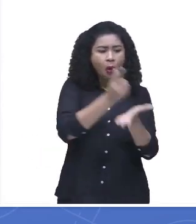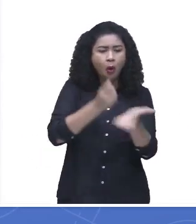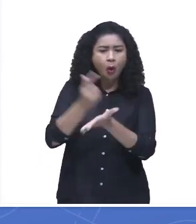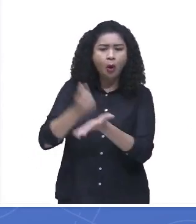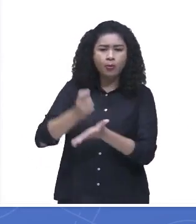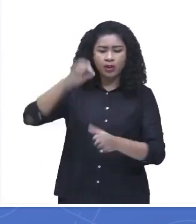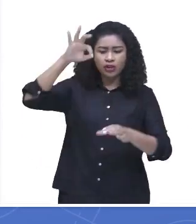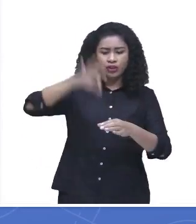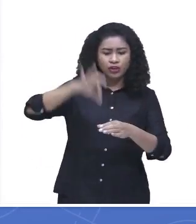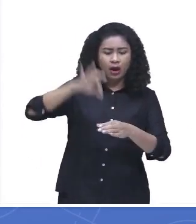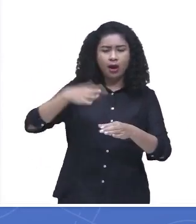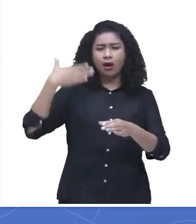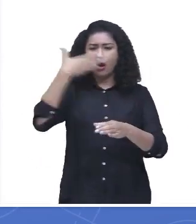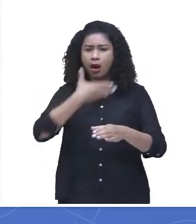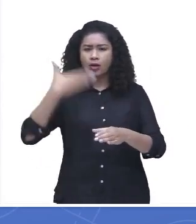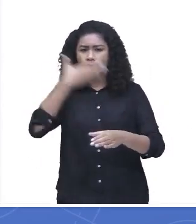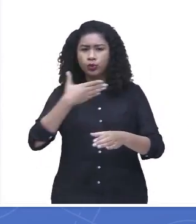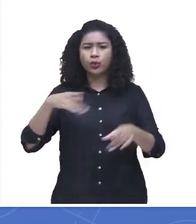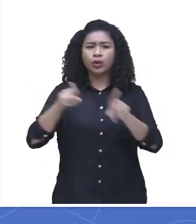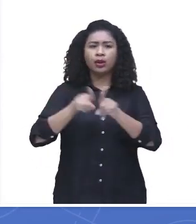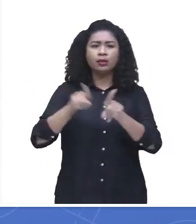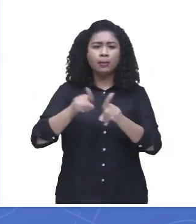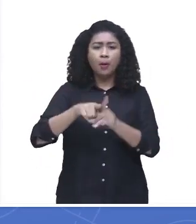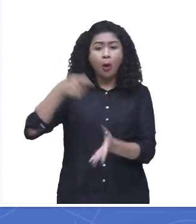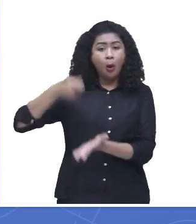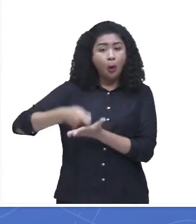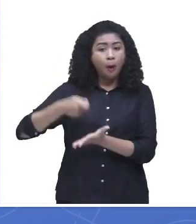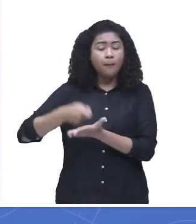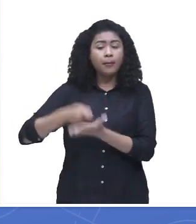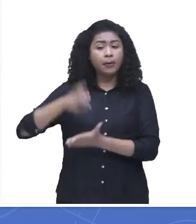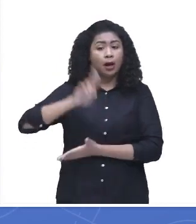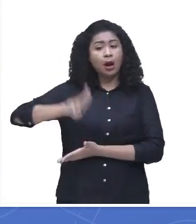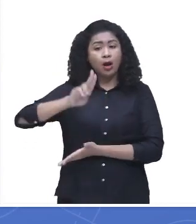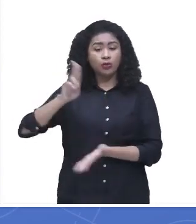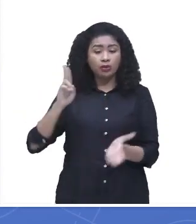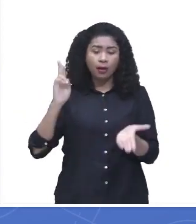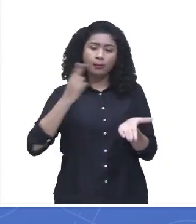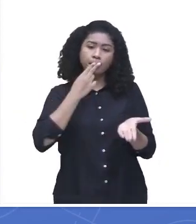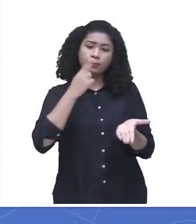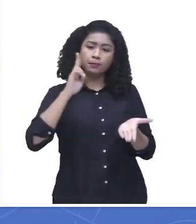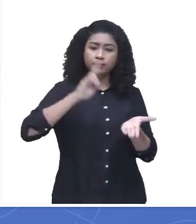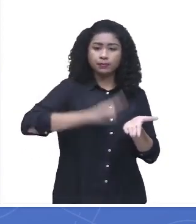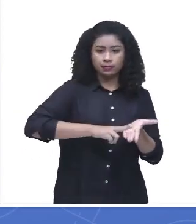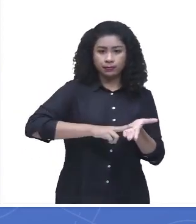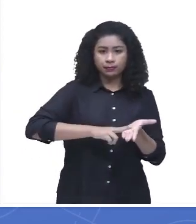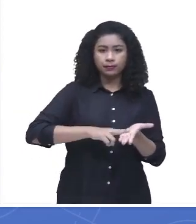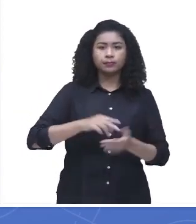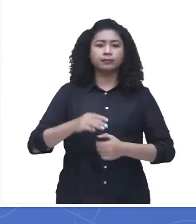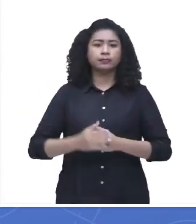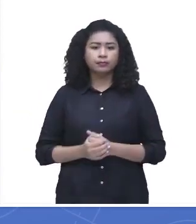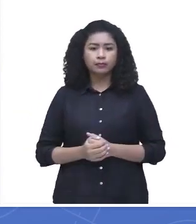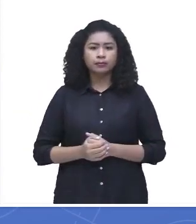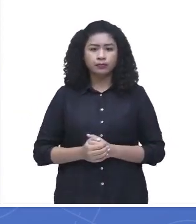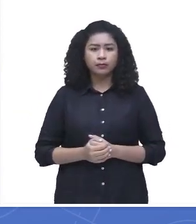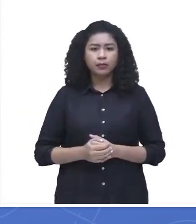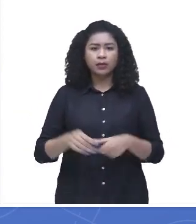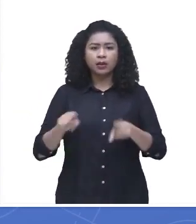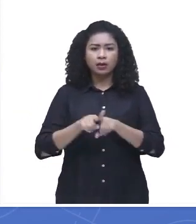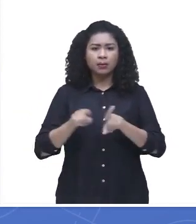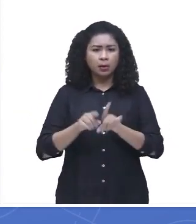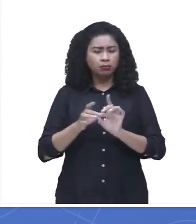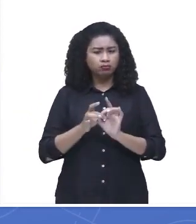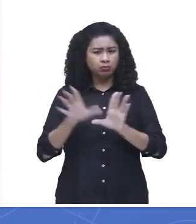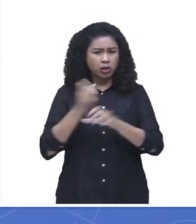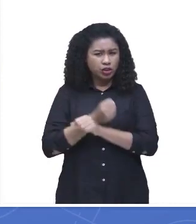selos e aumentar a exportação das colônias. Aumentar a exportação das colônias não era o objetivo, não é isso? Abolir a escravidão? Também